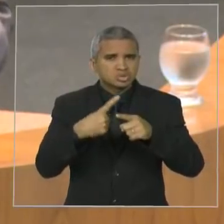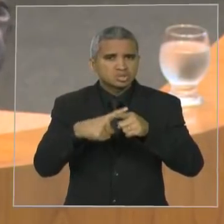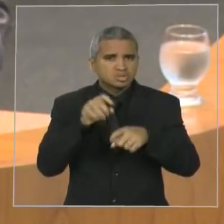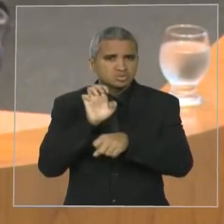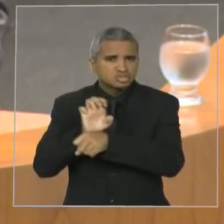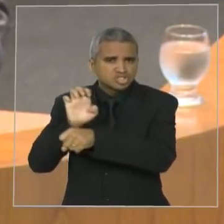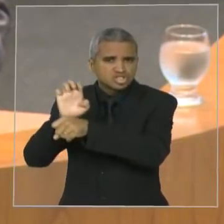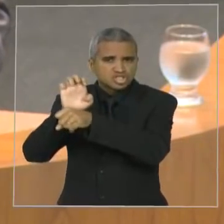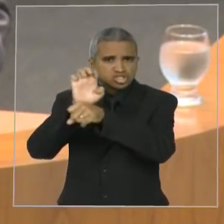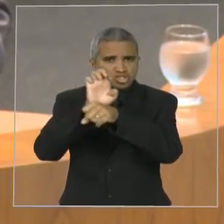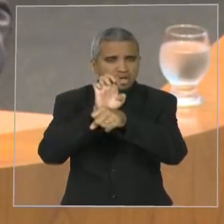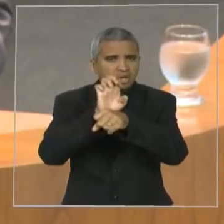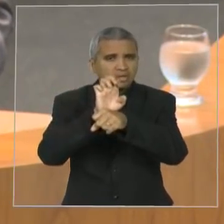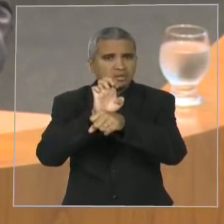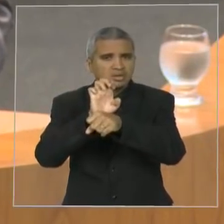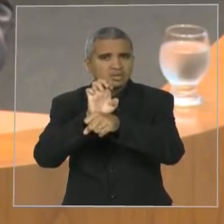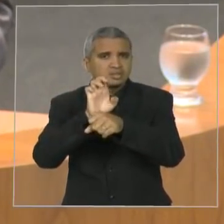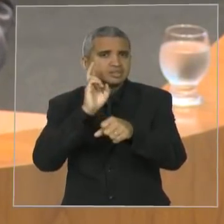mas no Brasil todo.